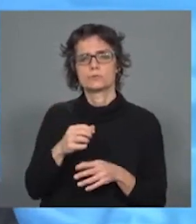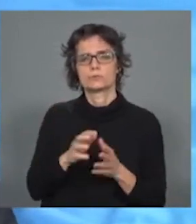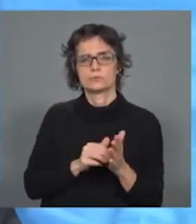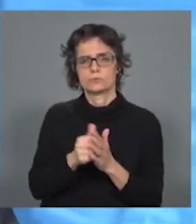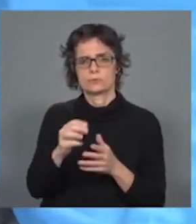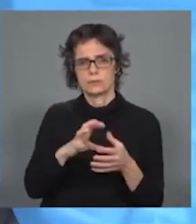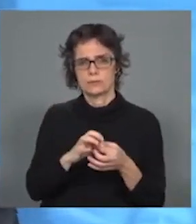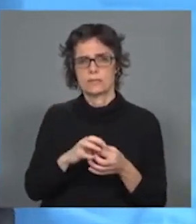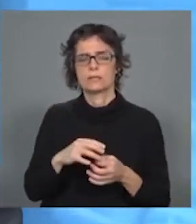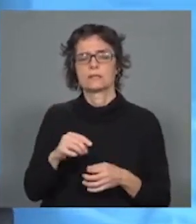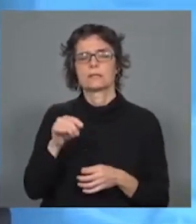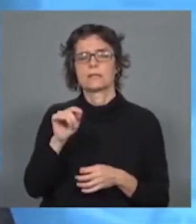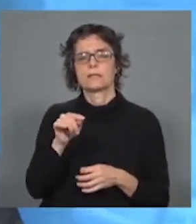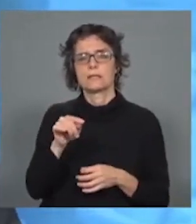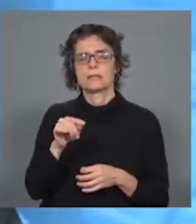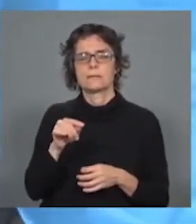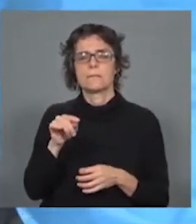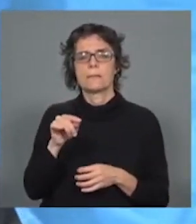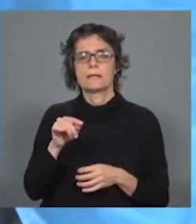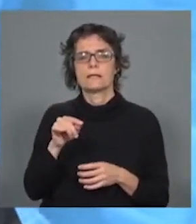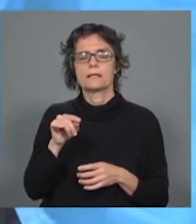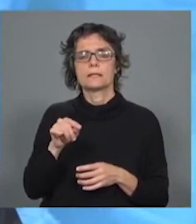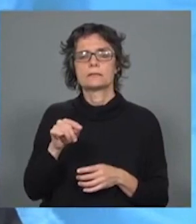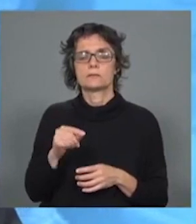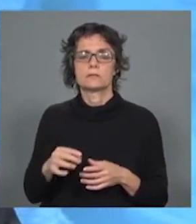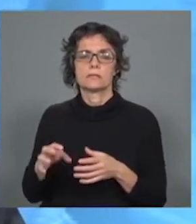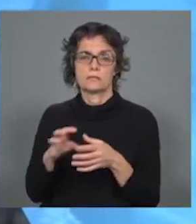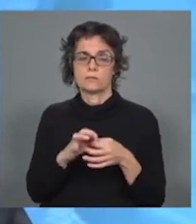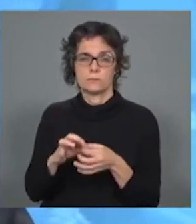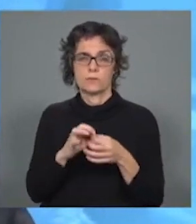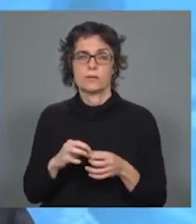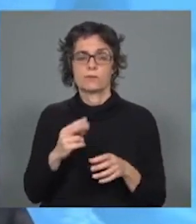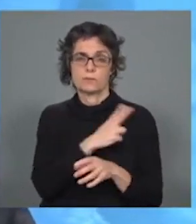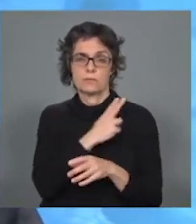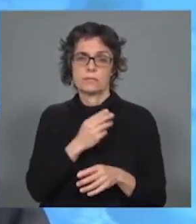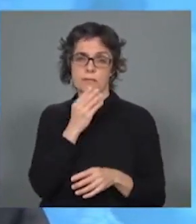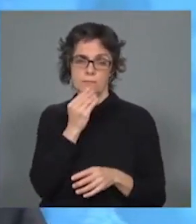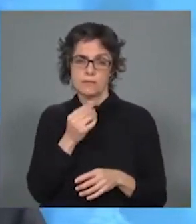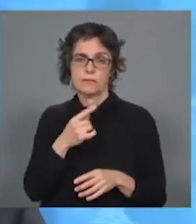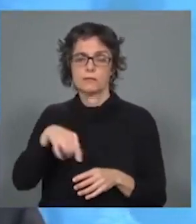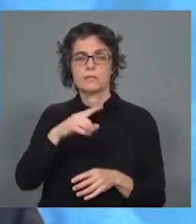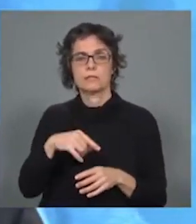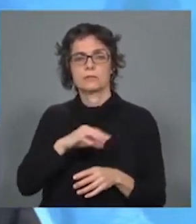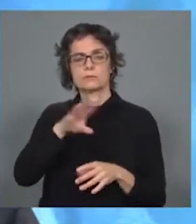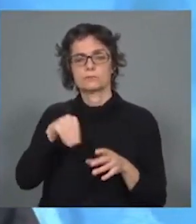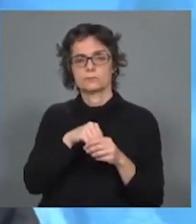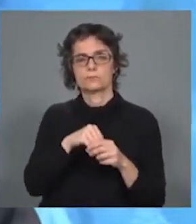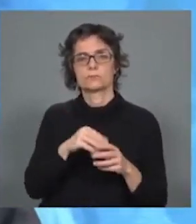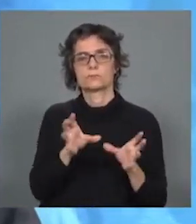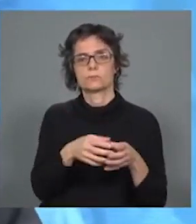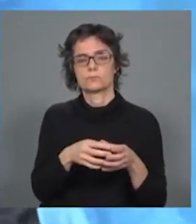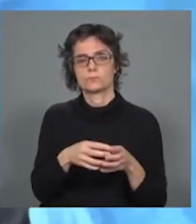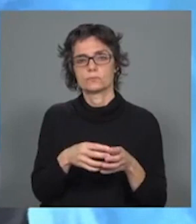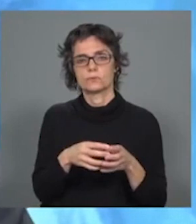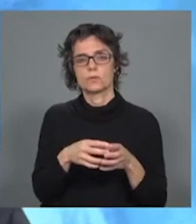o Instituto Pontifício Bíblico já tinha uma parceria com a Universidade Hebraica, e nós integrávamos um grupo de Overseas Students, portanto era um grupo de